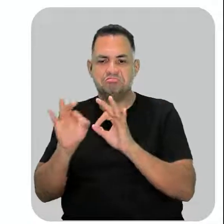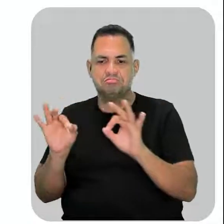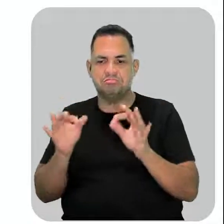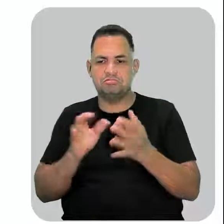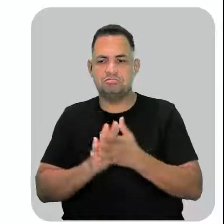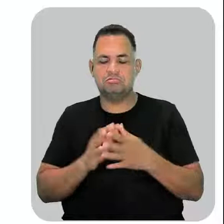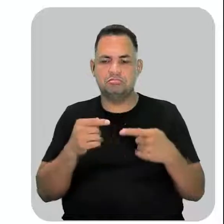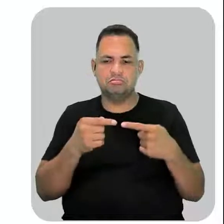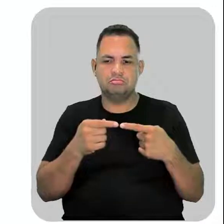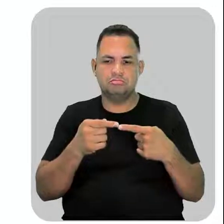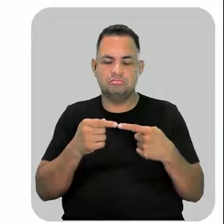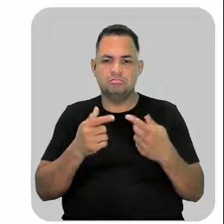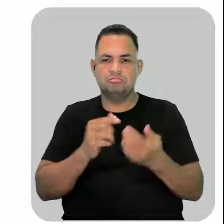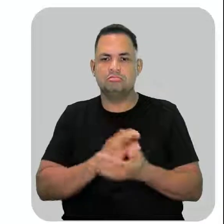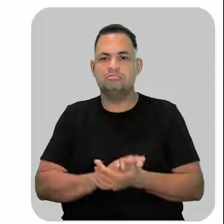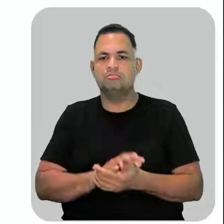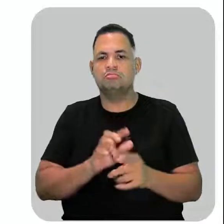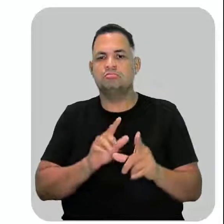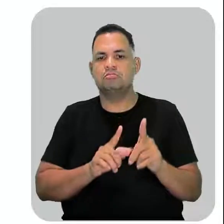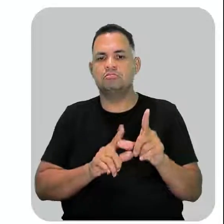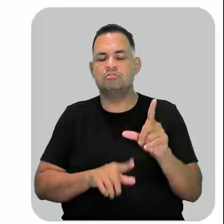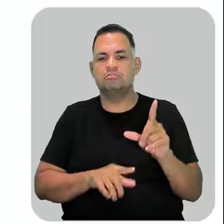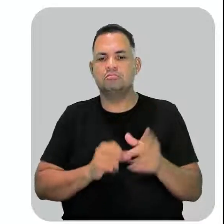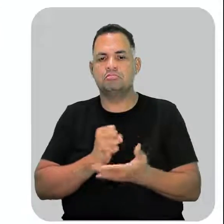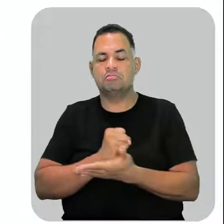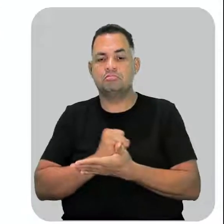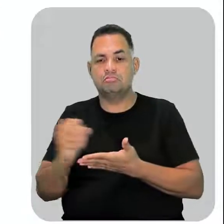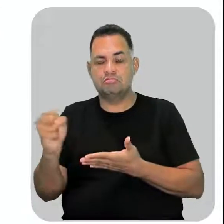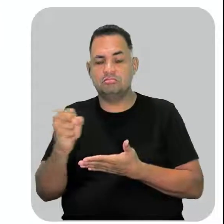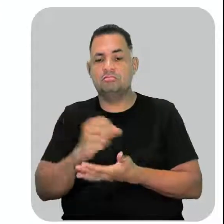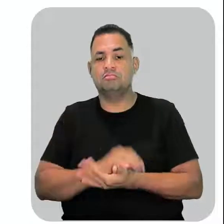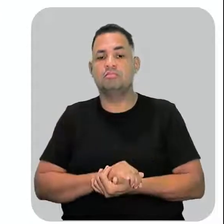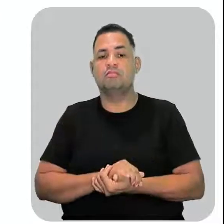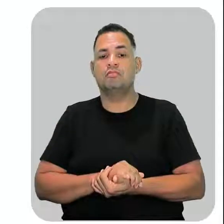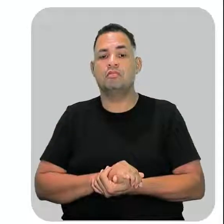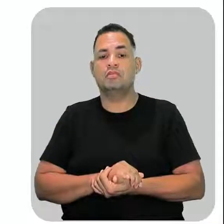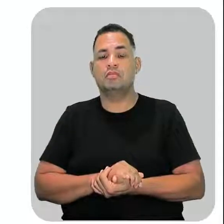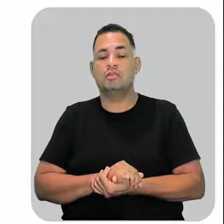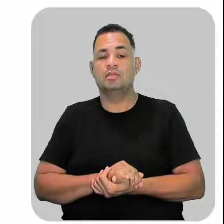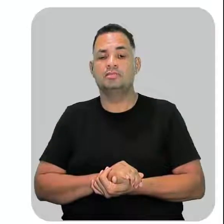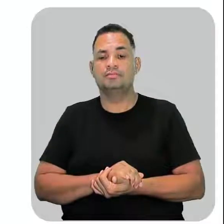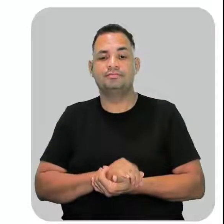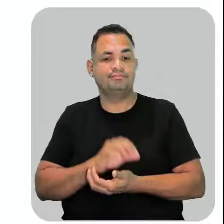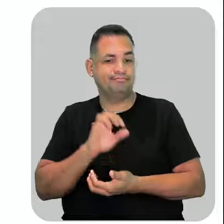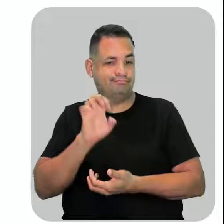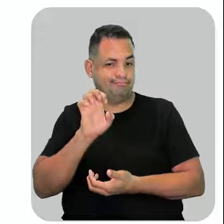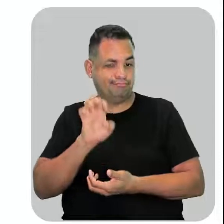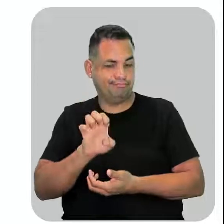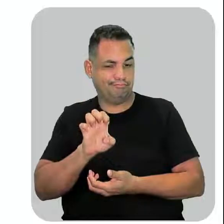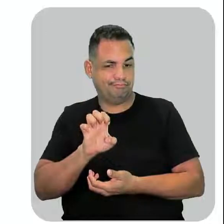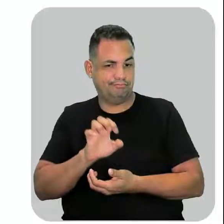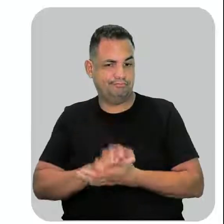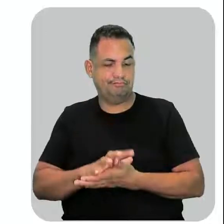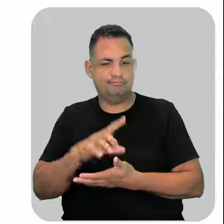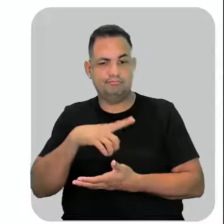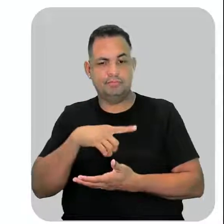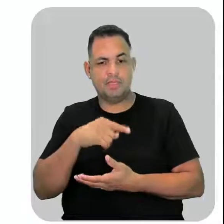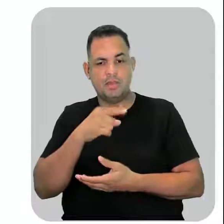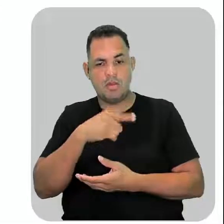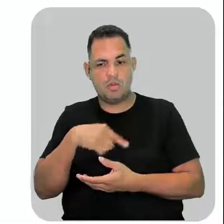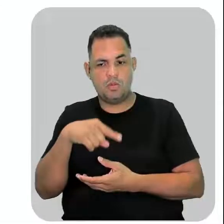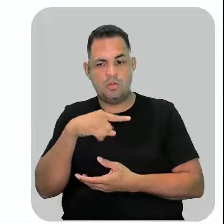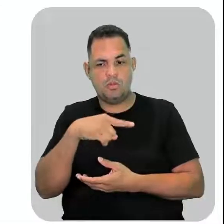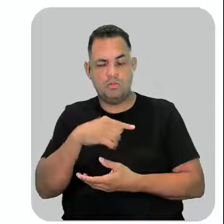depois. Então, a letra D está fora. E aí fica quem? A alternativa é, tem um anel